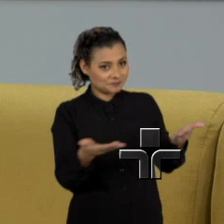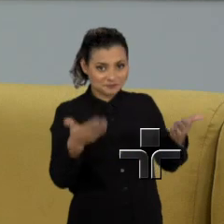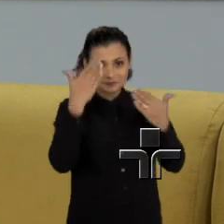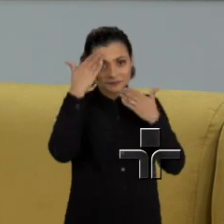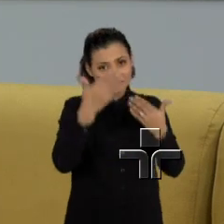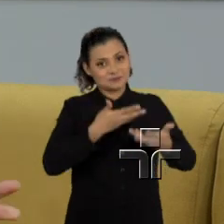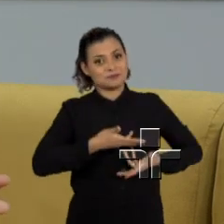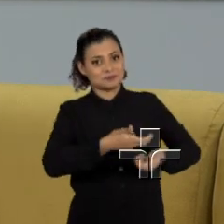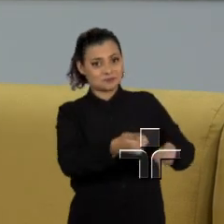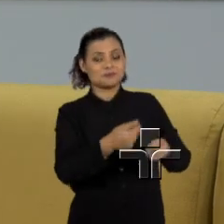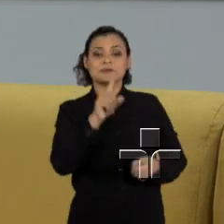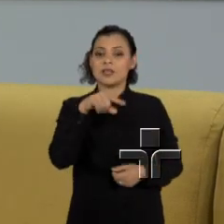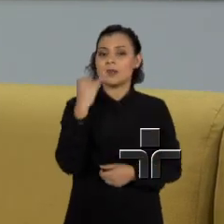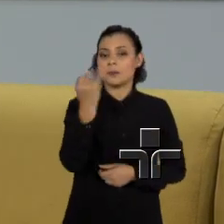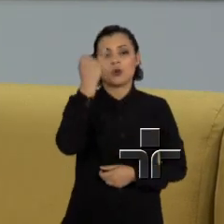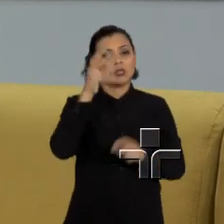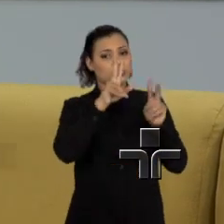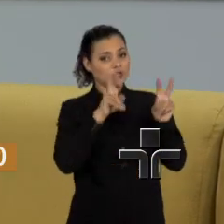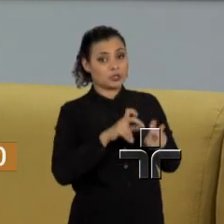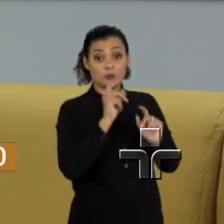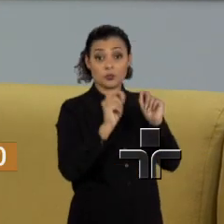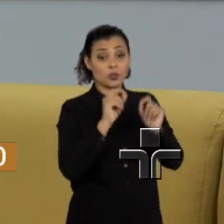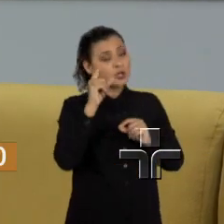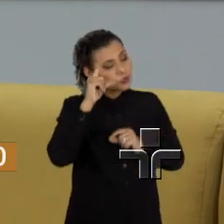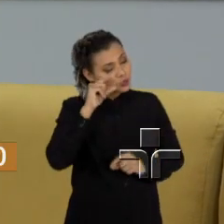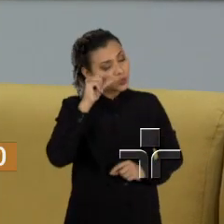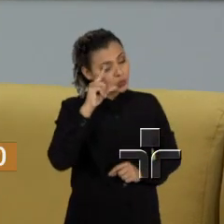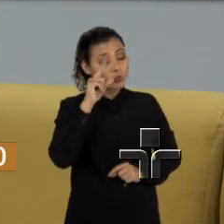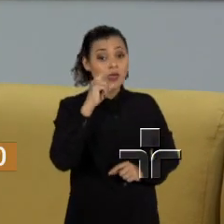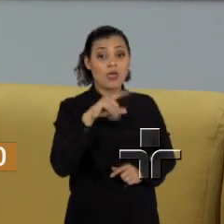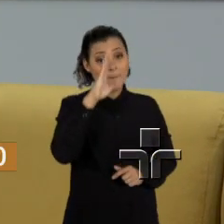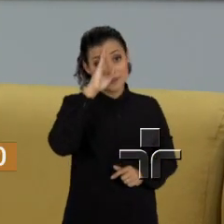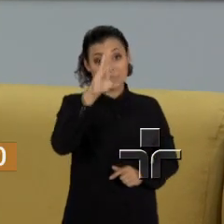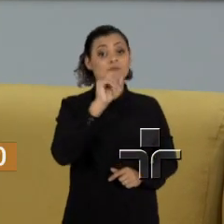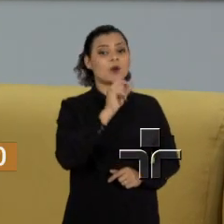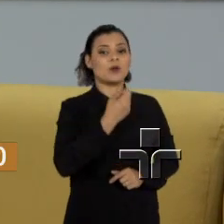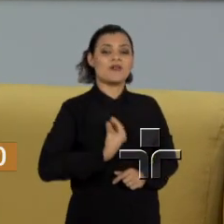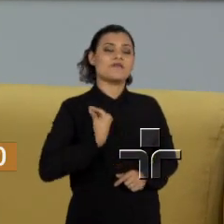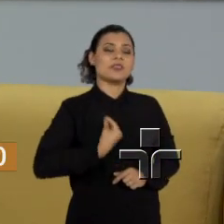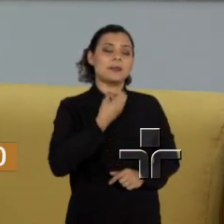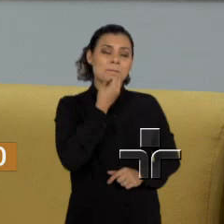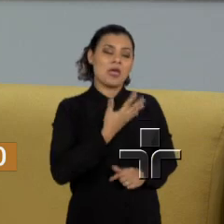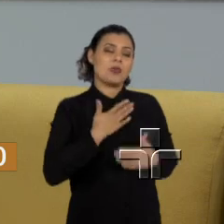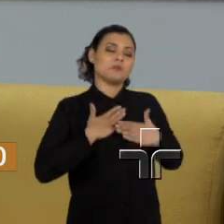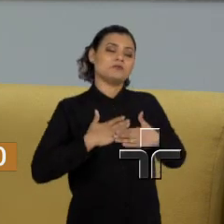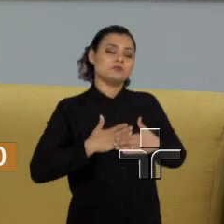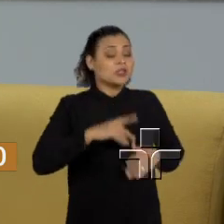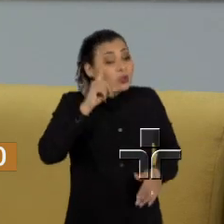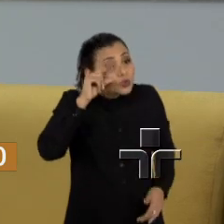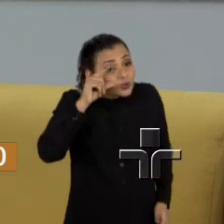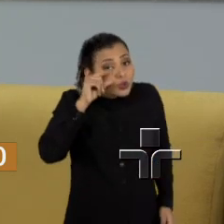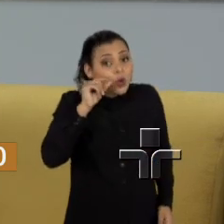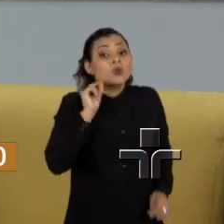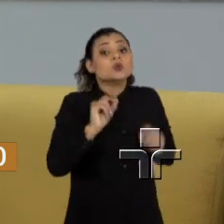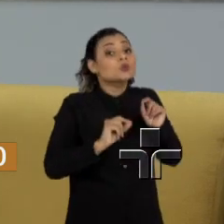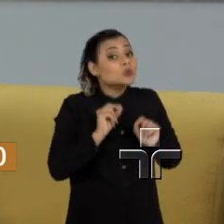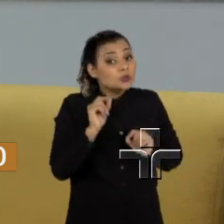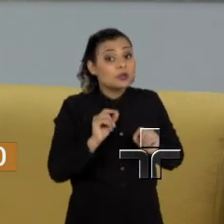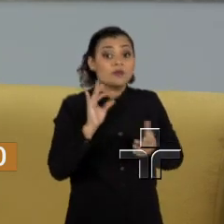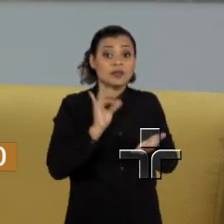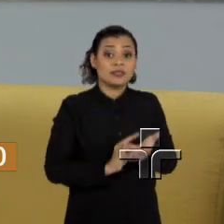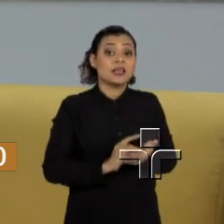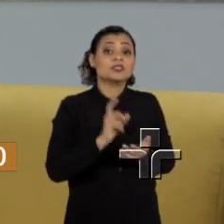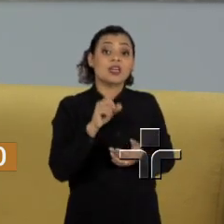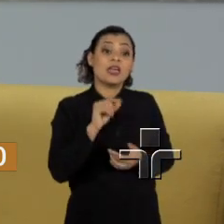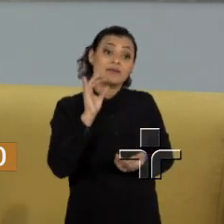pelo convite. É muito importante falar sobre sono, porque ele é o principal fator do nosso bem-estar. O sono ocupa aproximadamente 1/3